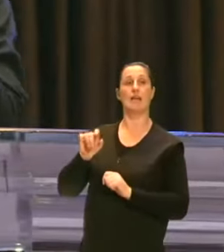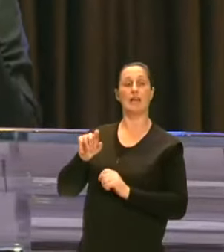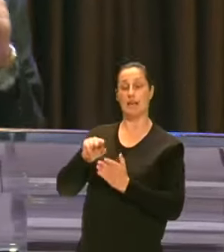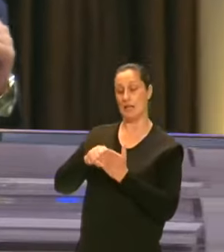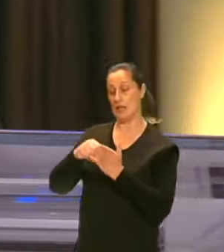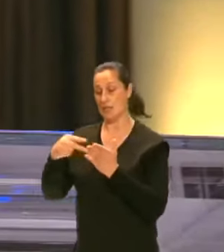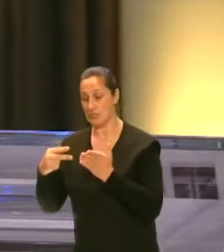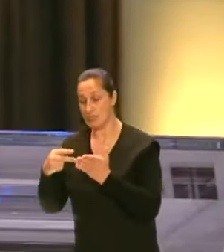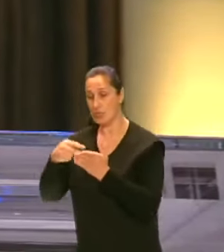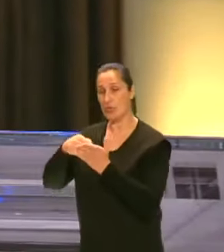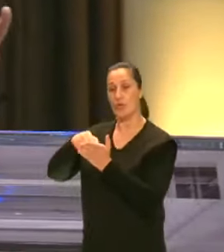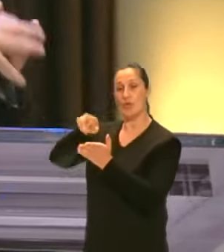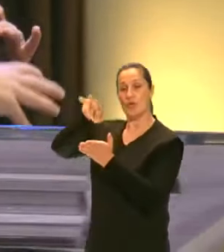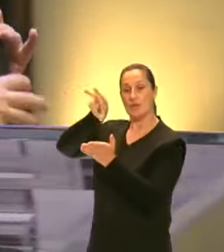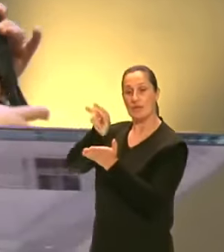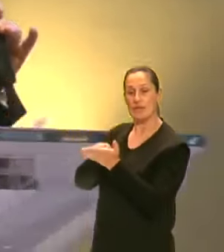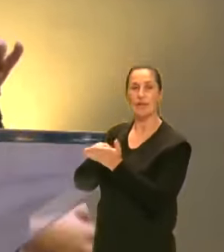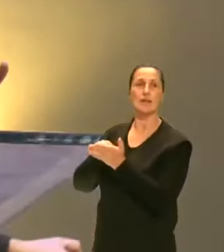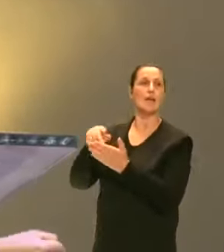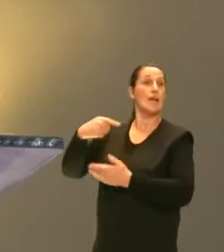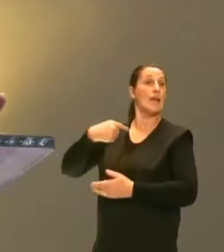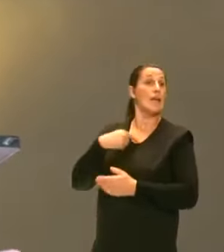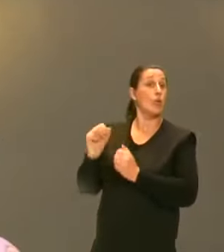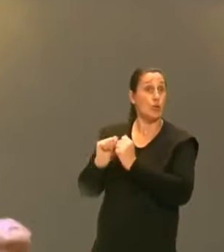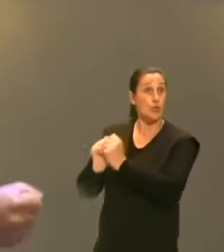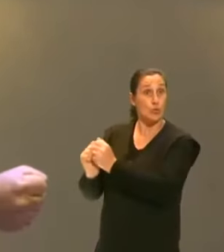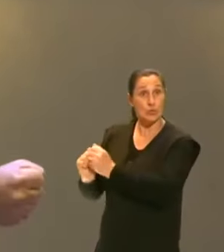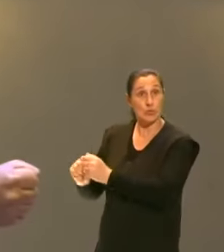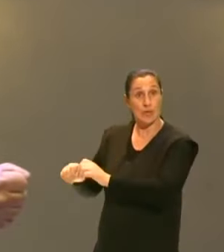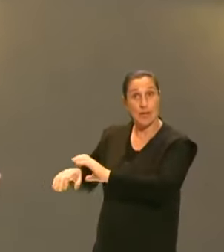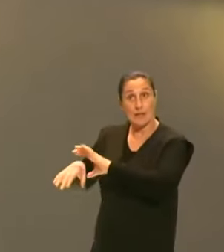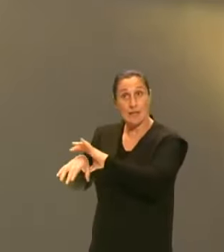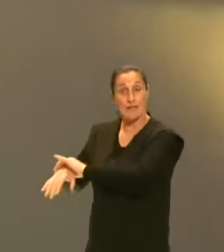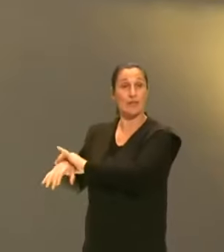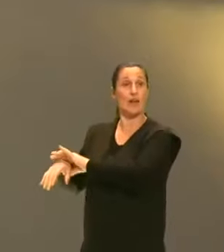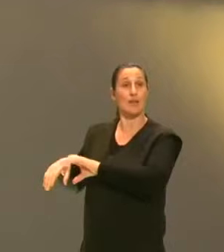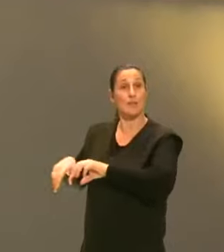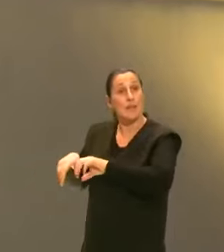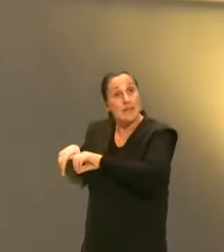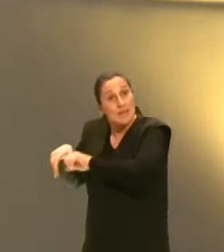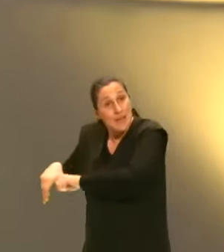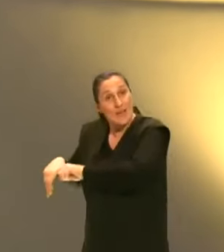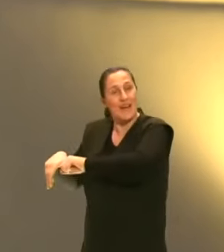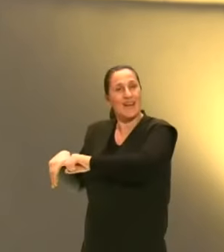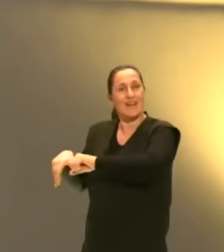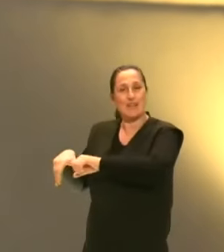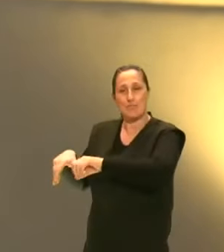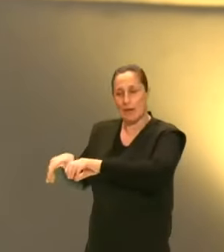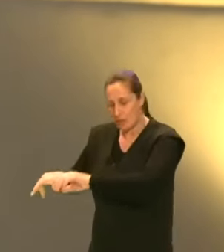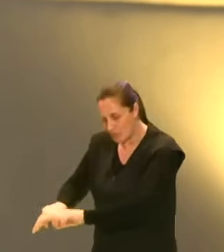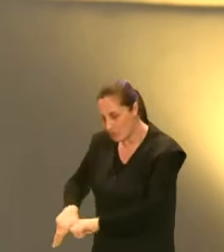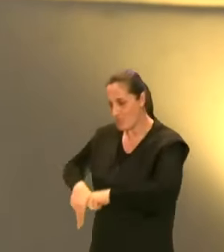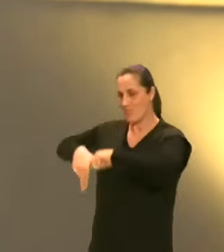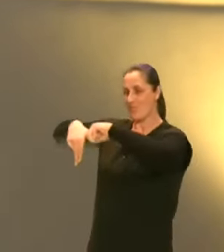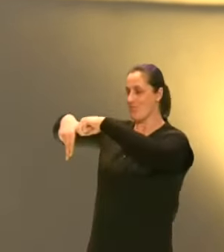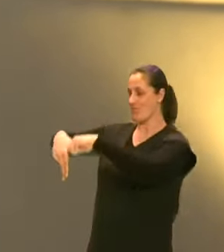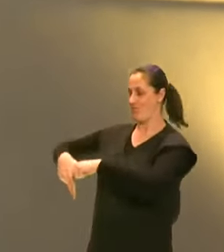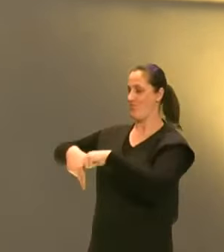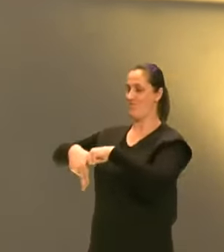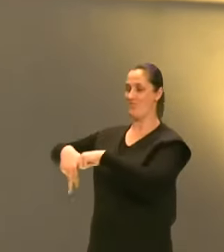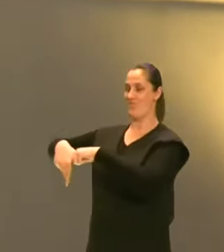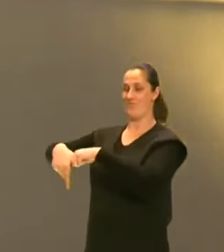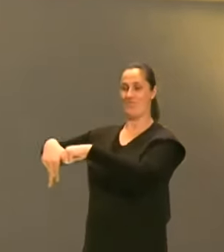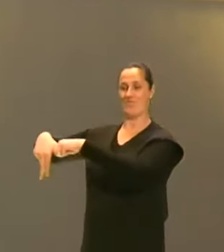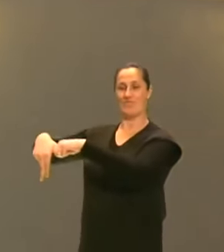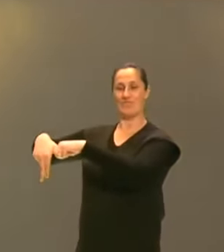ele escorregue, o pai está do lado para segurar. Então eu seguro, pego ele pela mão forte e coloco de volta ele no